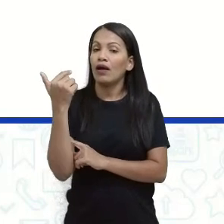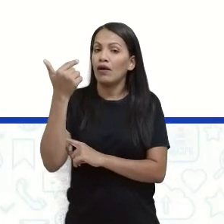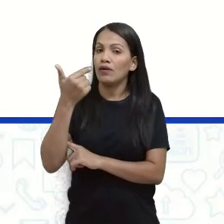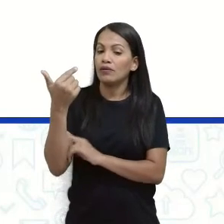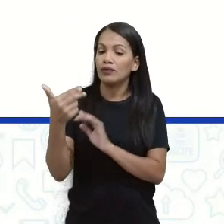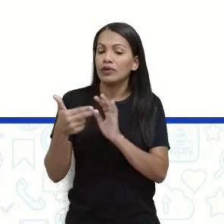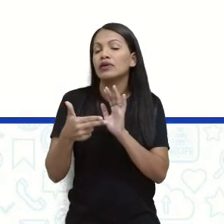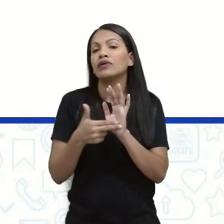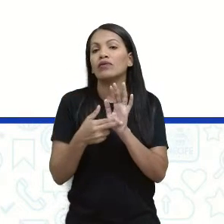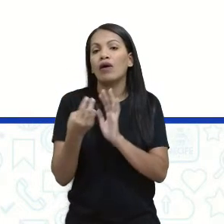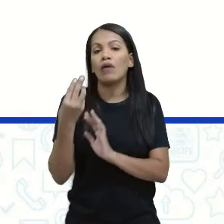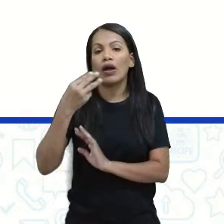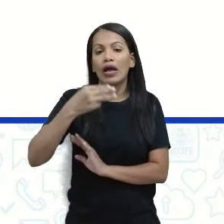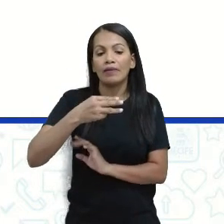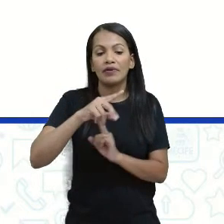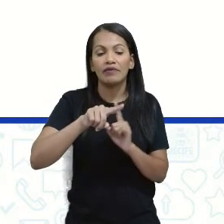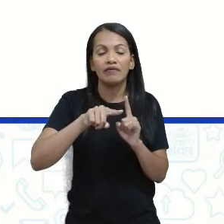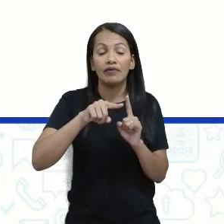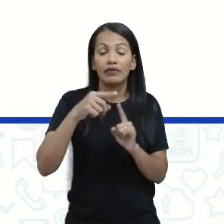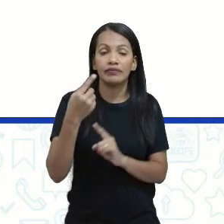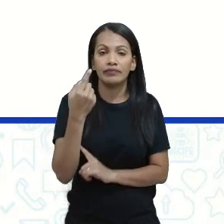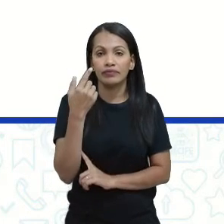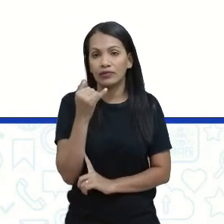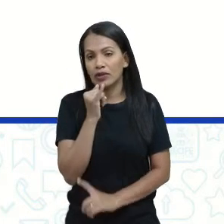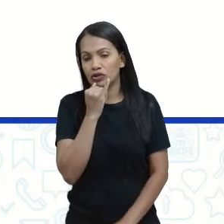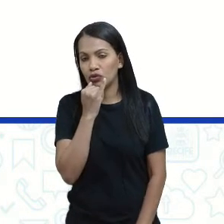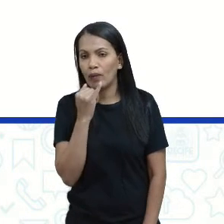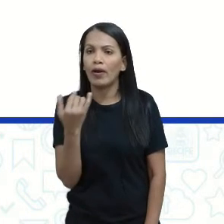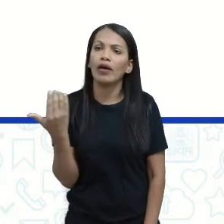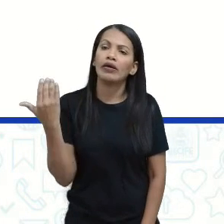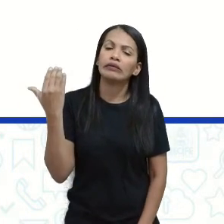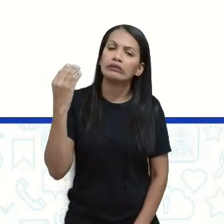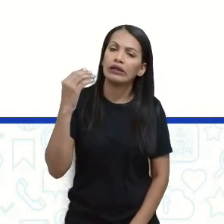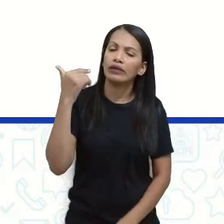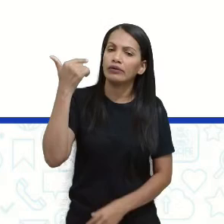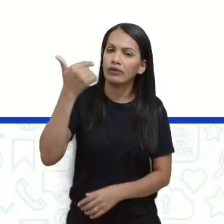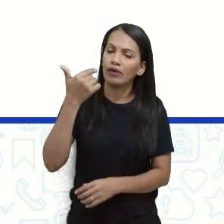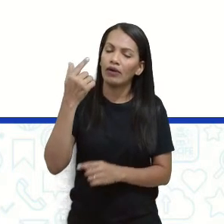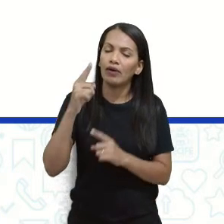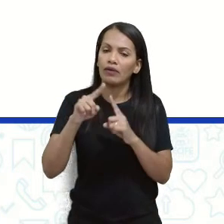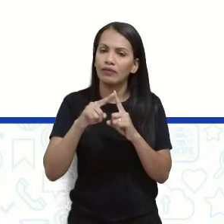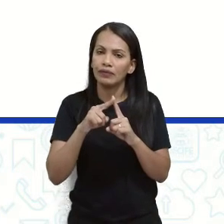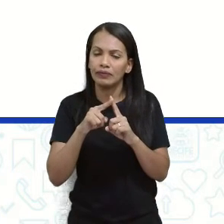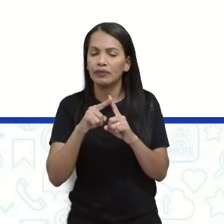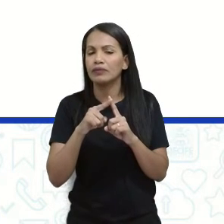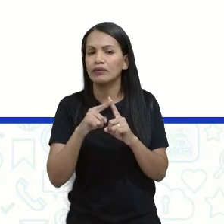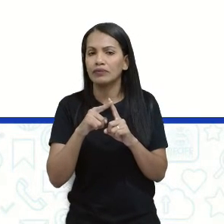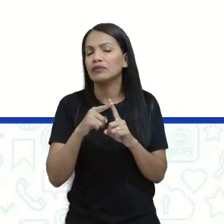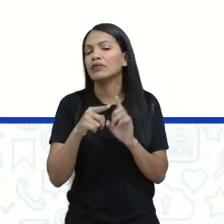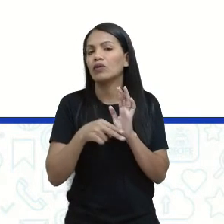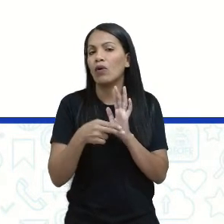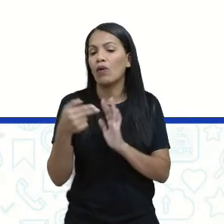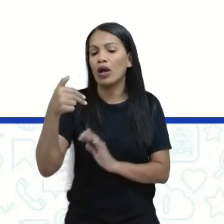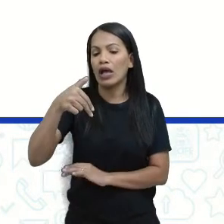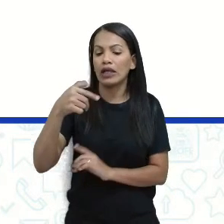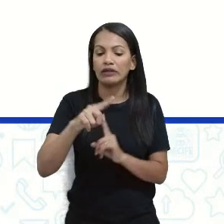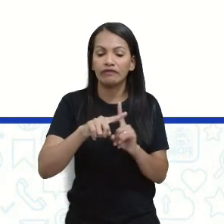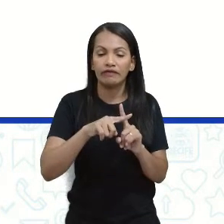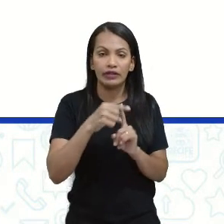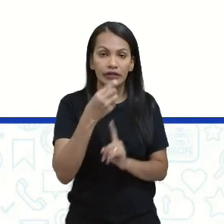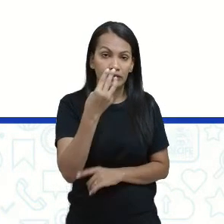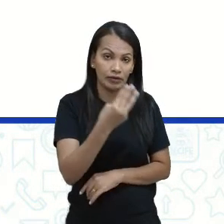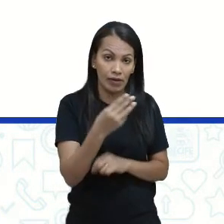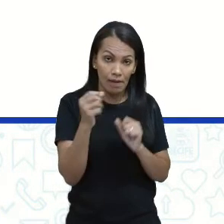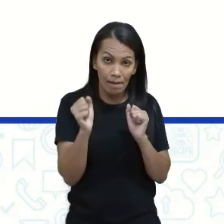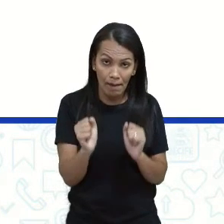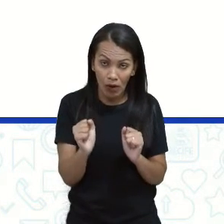igual a M vezes N. M vezes A, desculpa, ou A vezes N. Então, você pode fazer essa relação de uma projeção ao